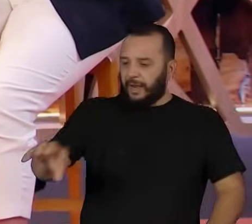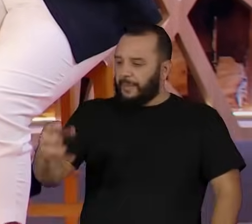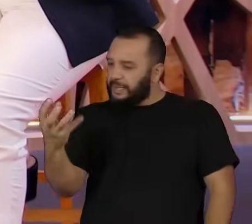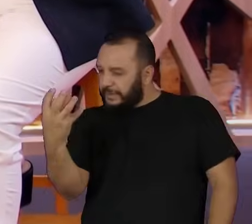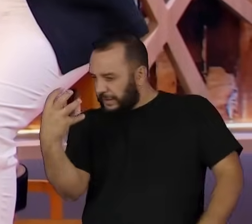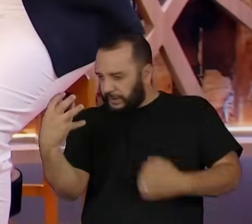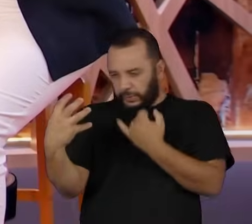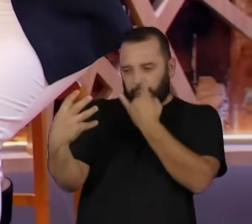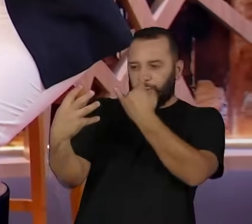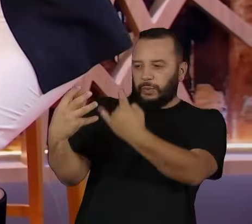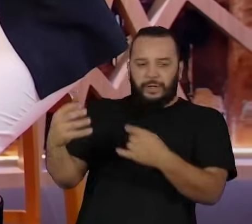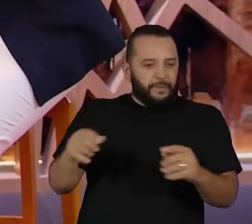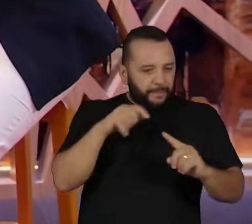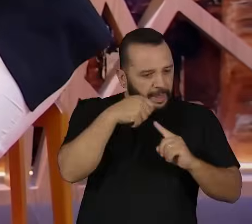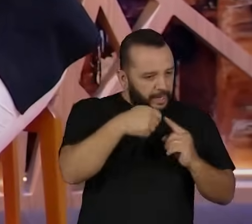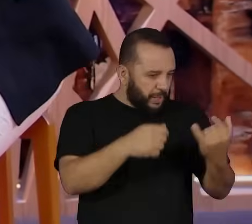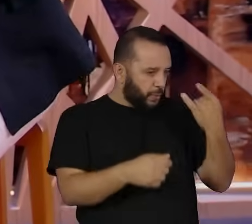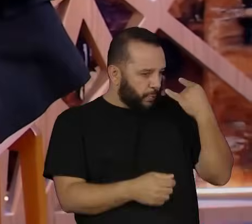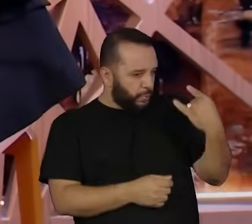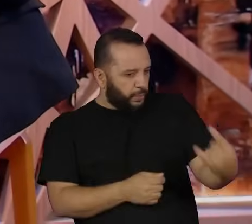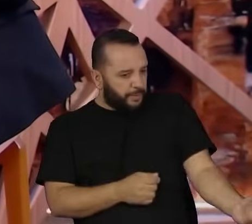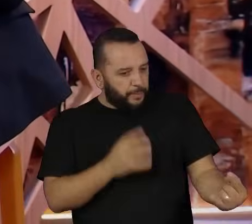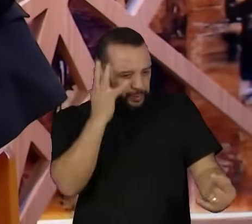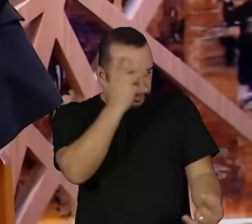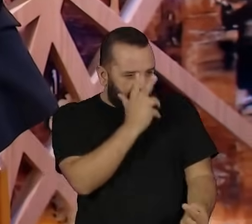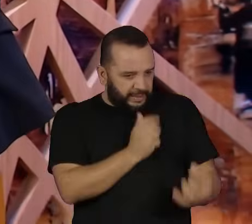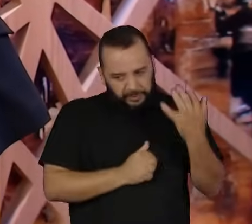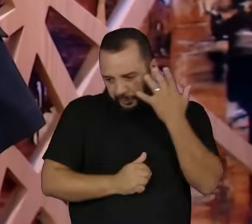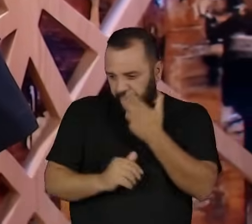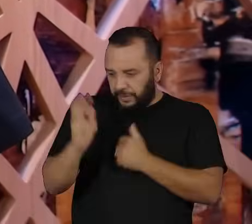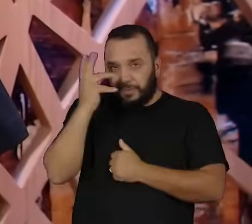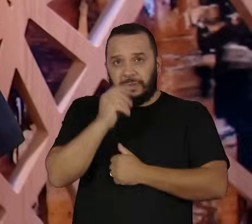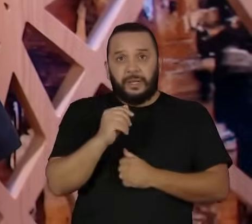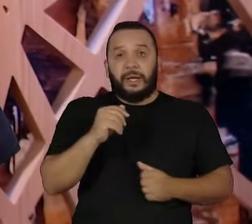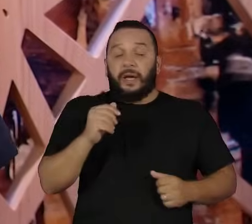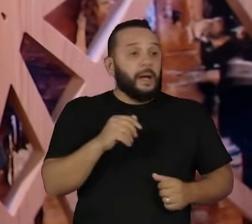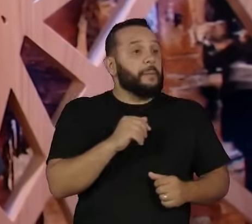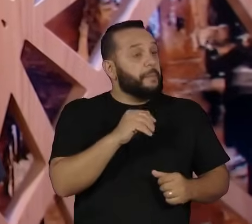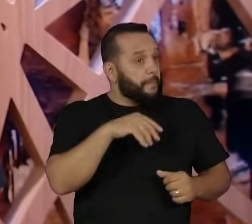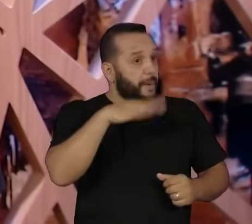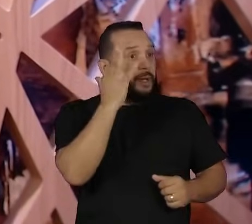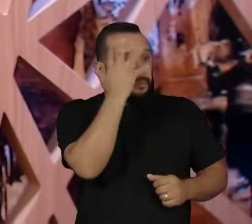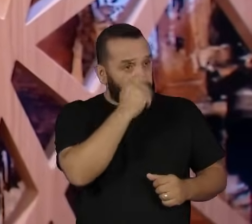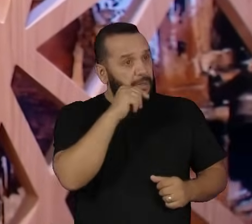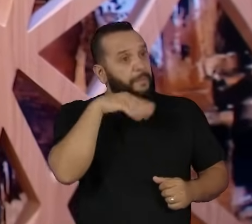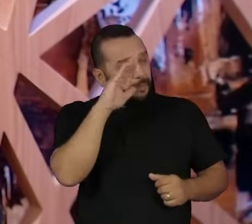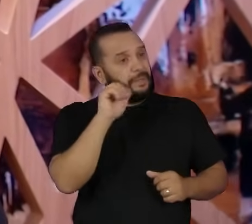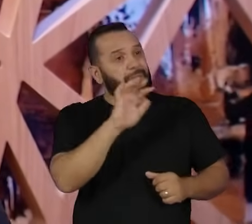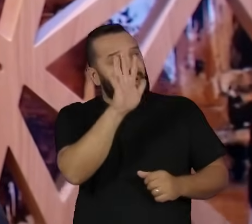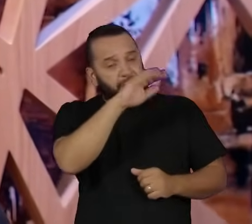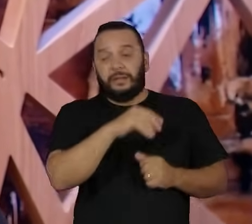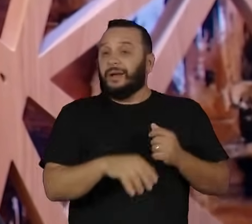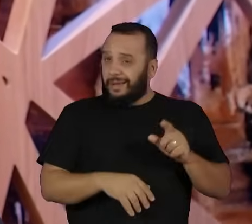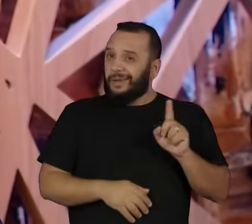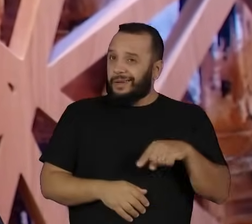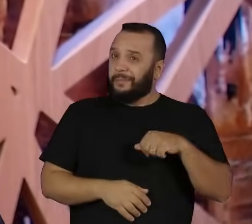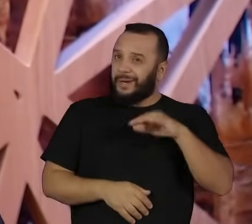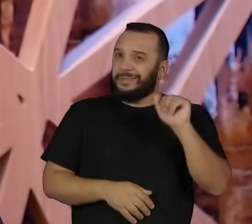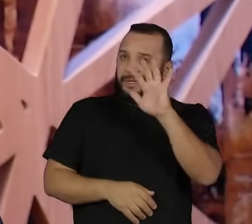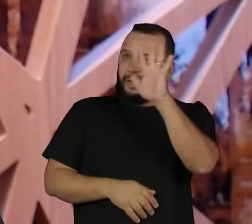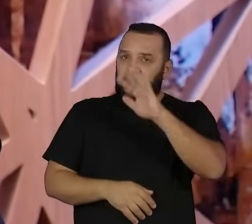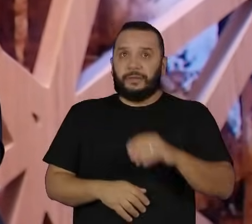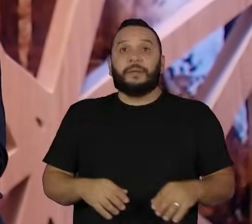melhor banana. Não, foi o que a gente viu ali na feira, né? Exatamente. O alimento mais bonito é mais caro, inclusive. O alimento mais bonito é mais caro. E geralmente tem